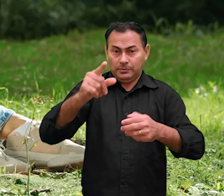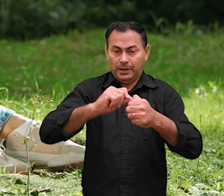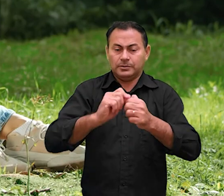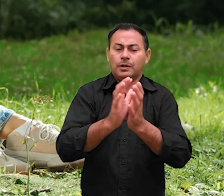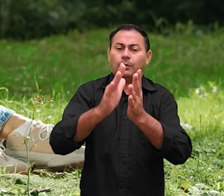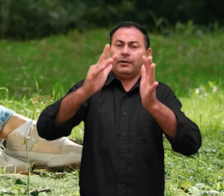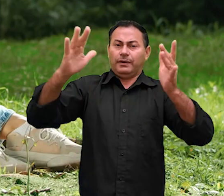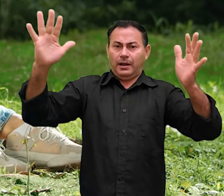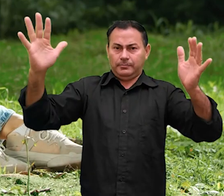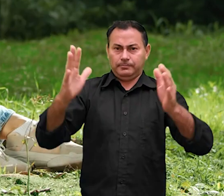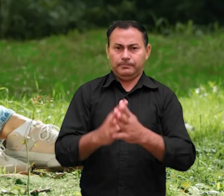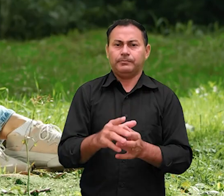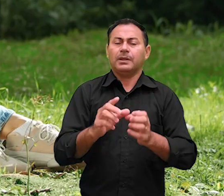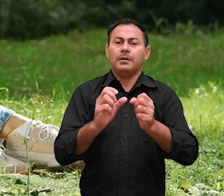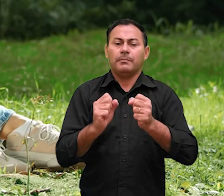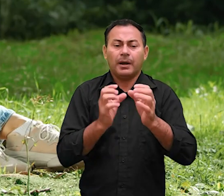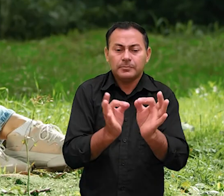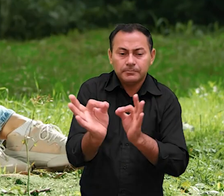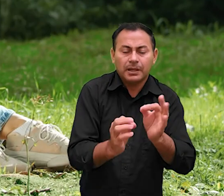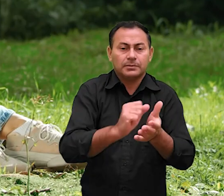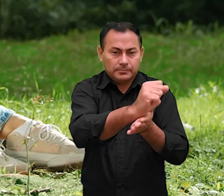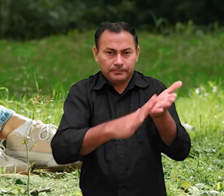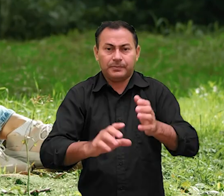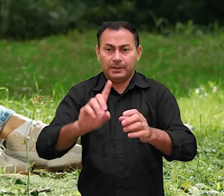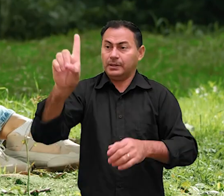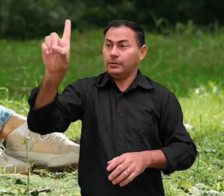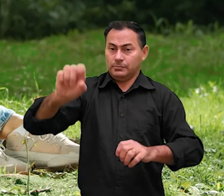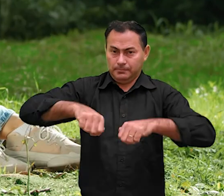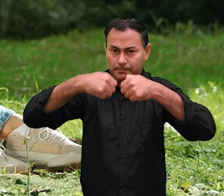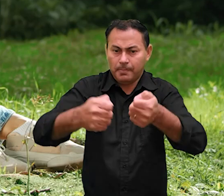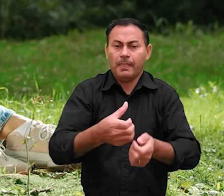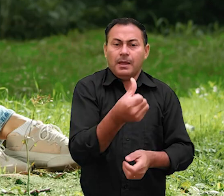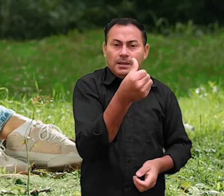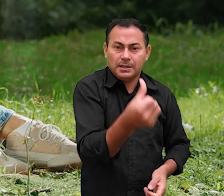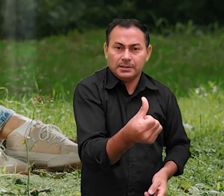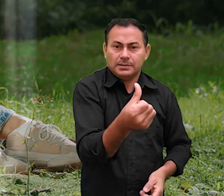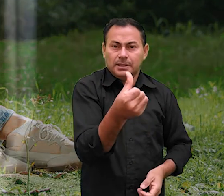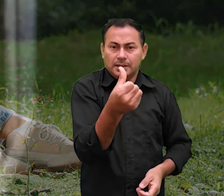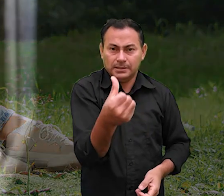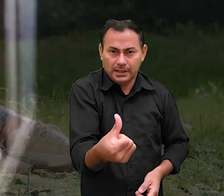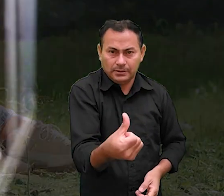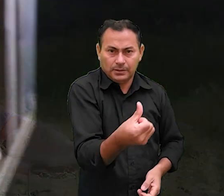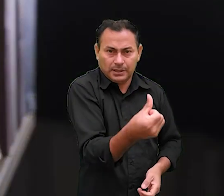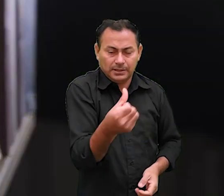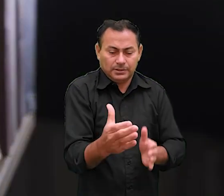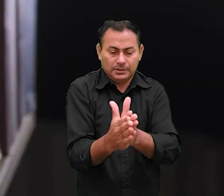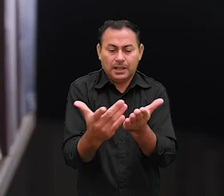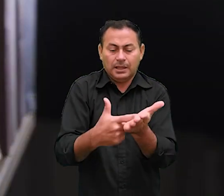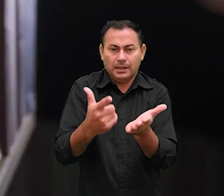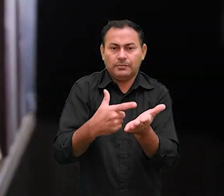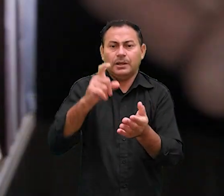para glorificá-lo. E para equipá-lo para essa tarefa, Deus lhe oferece 66 pequenos e